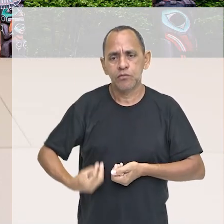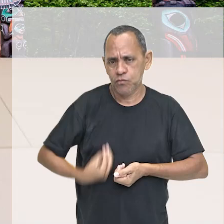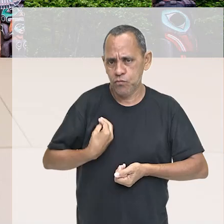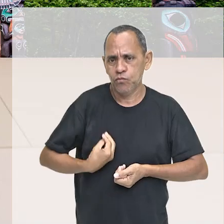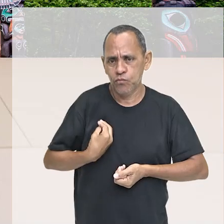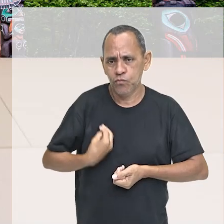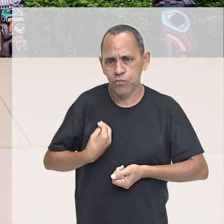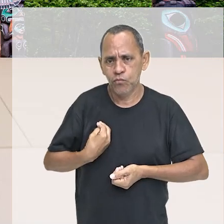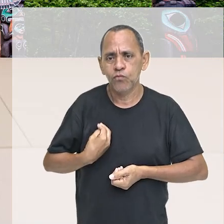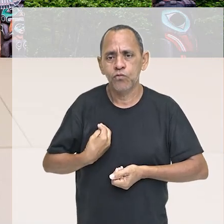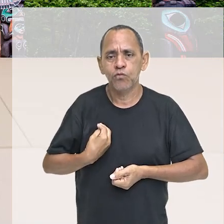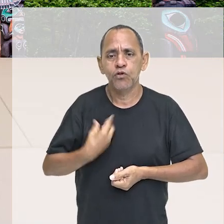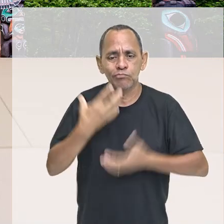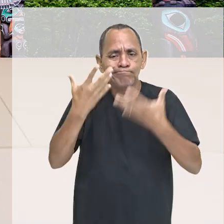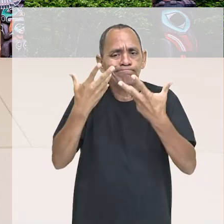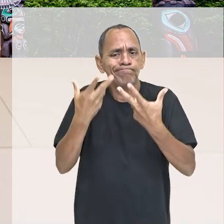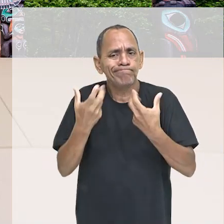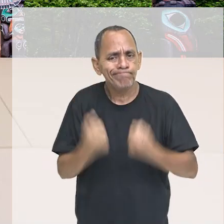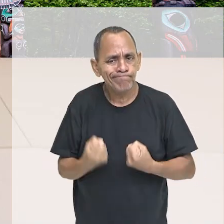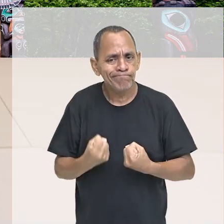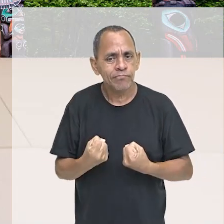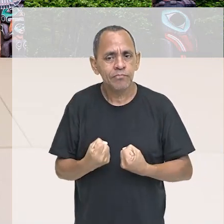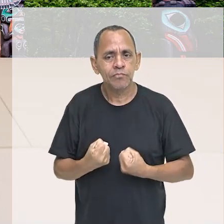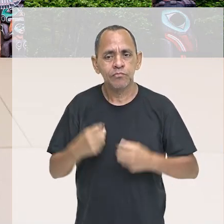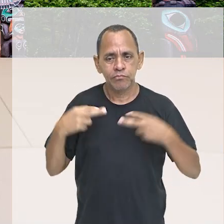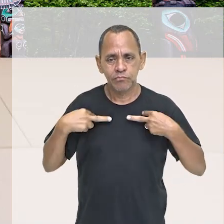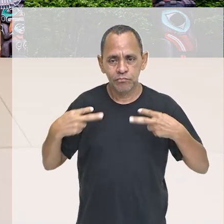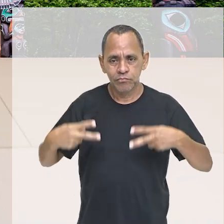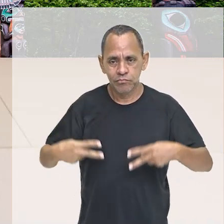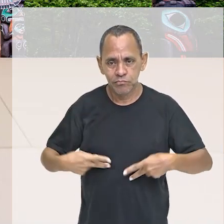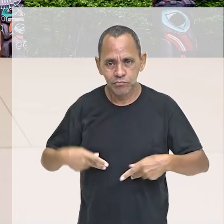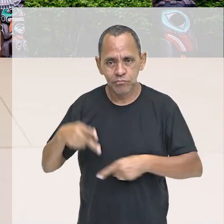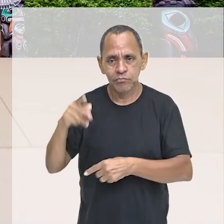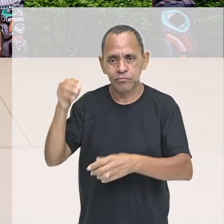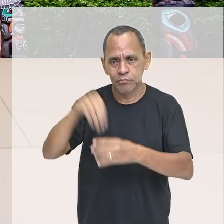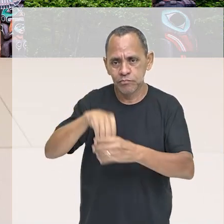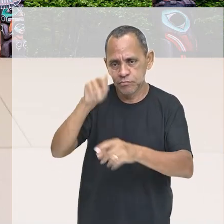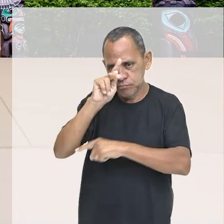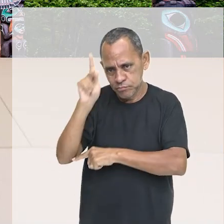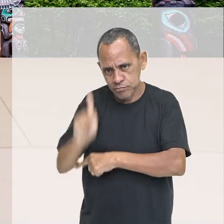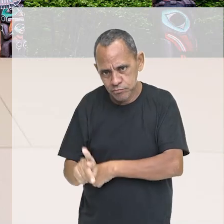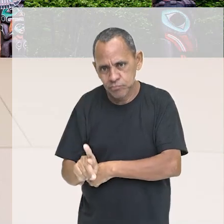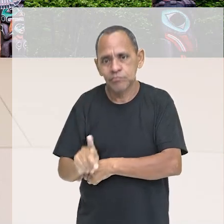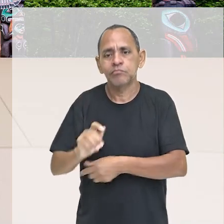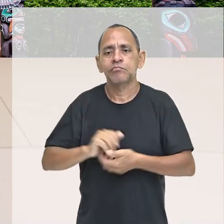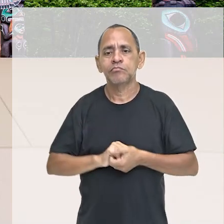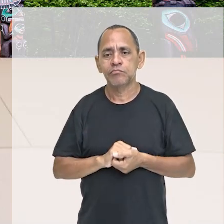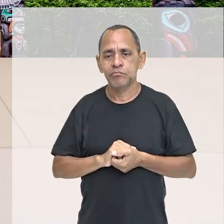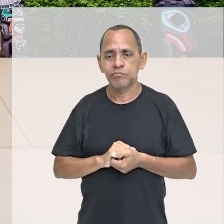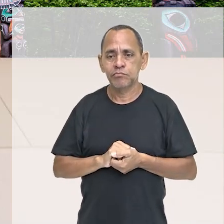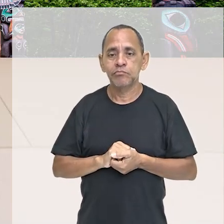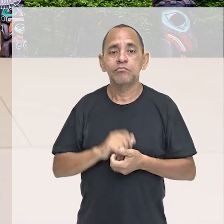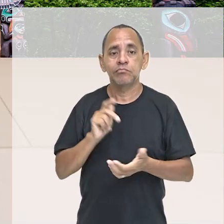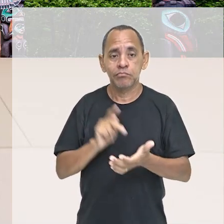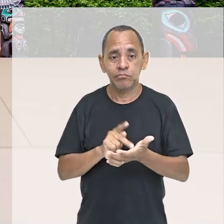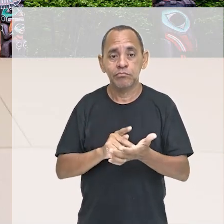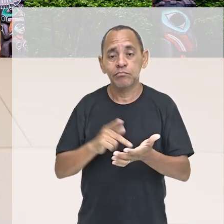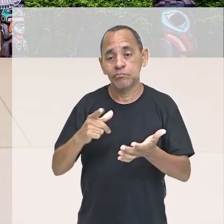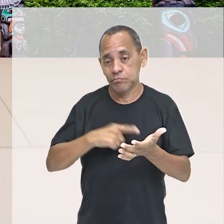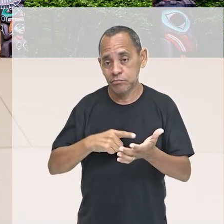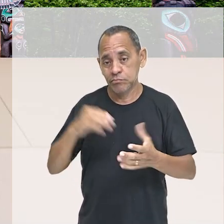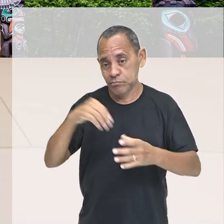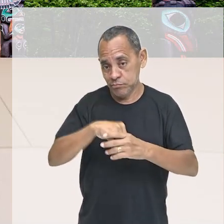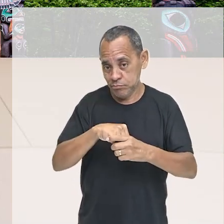em sua história. Toda a história do homem é permeada por questões do sagrado e